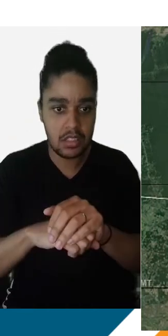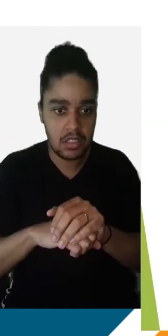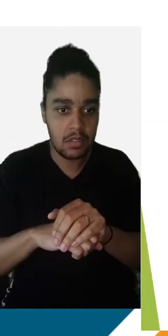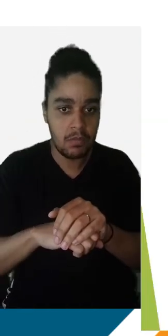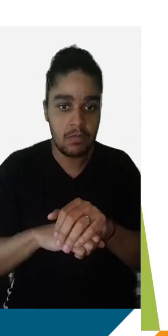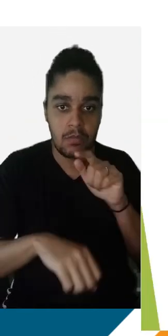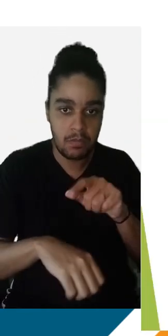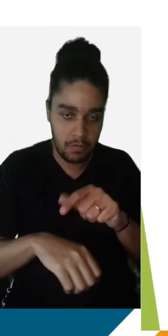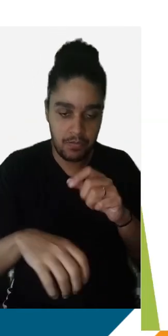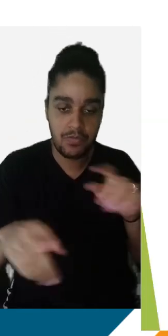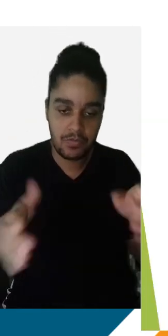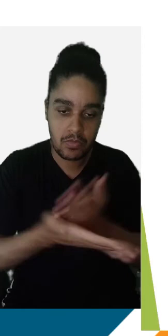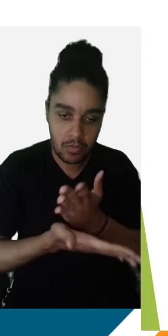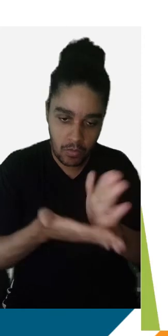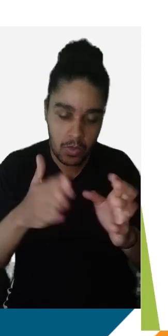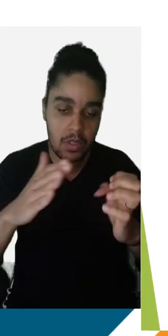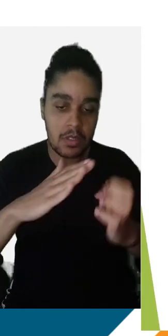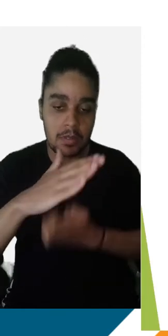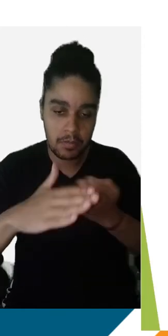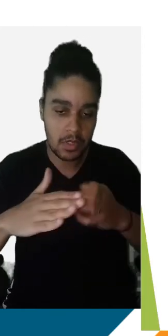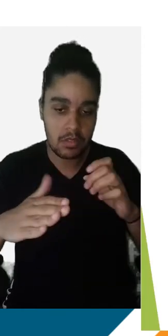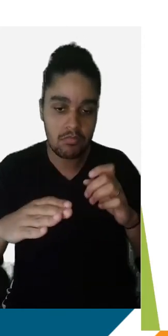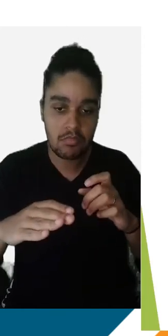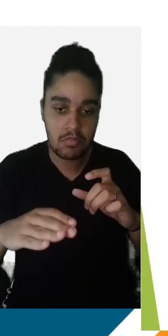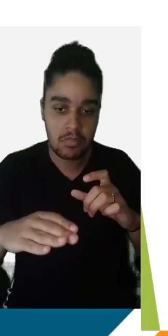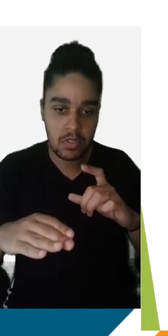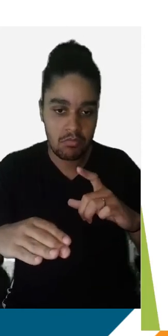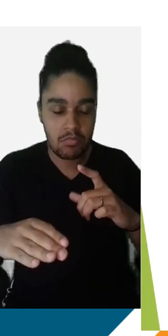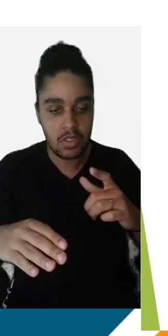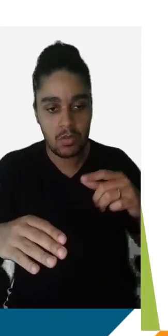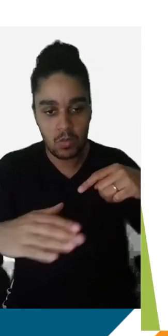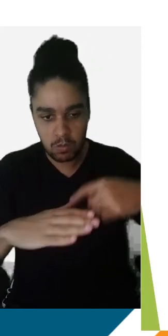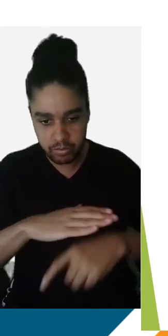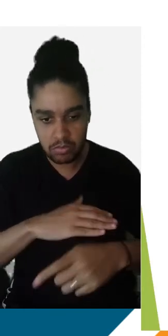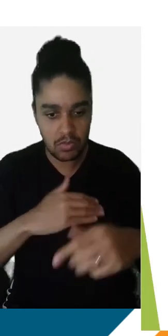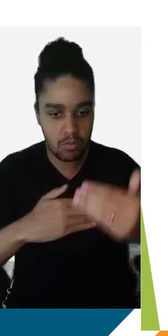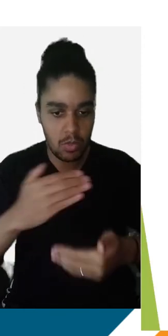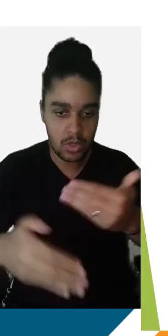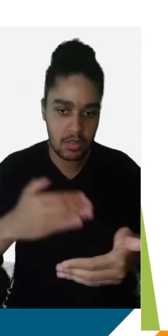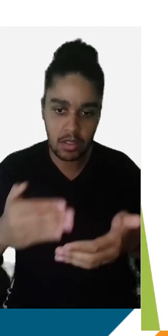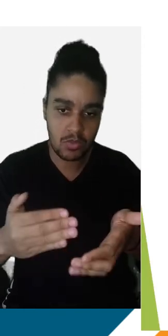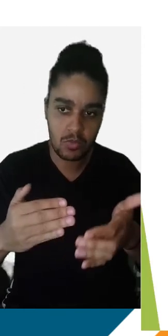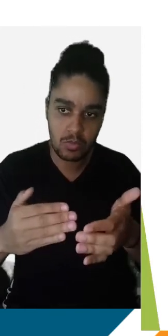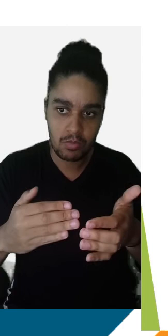tá? Algumas empresas aí que estão bem sedimentadas nesse